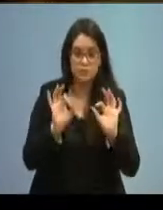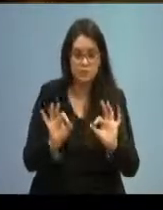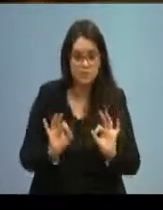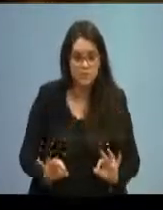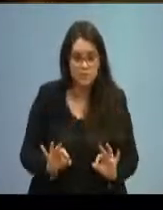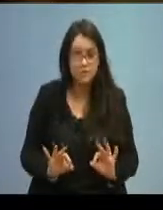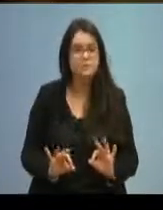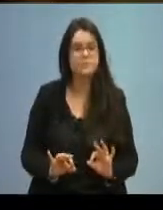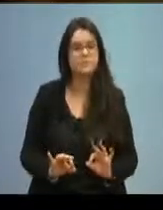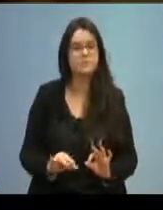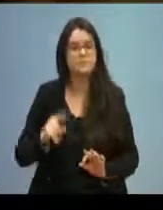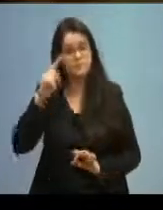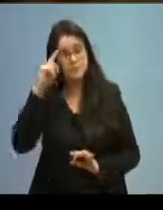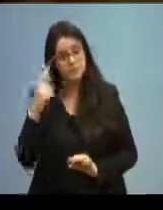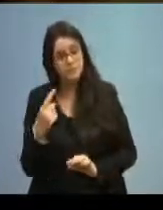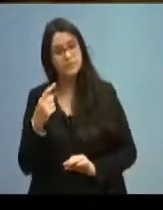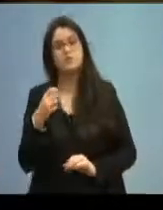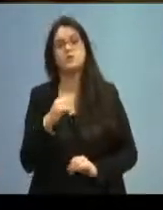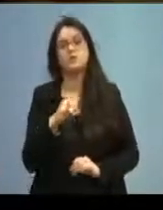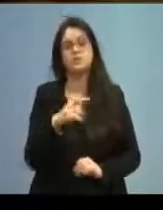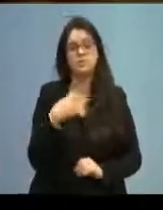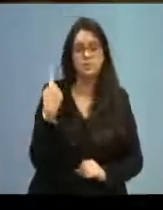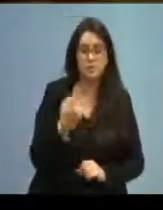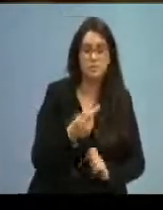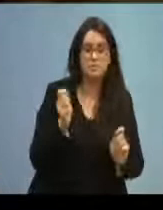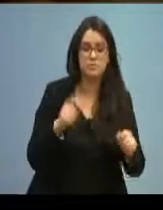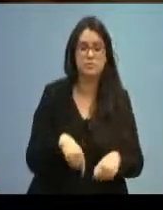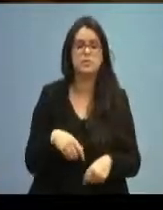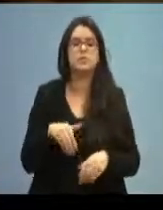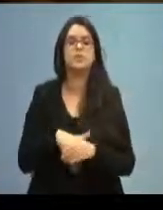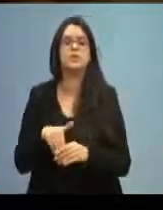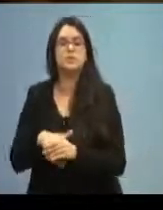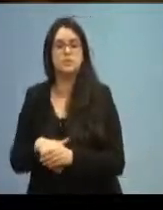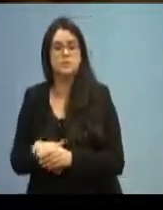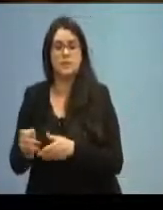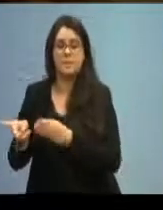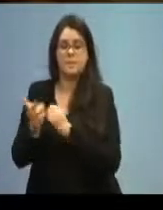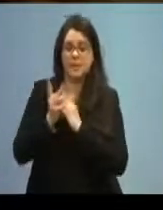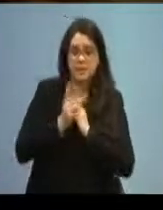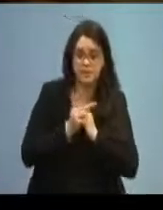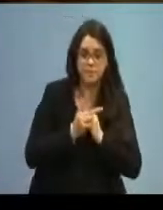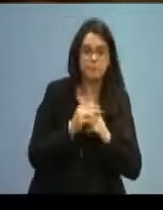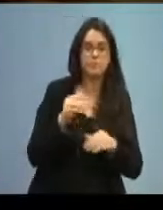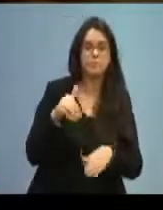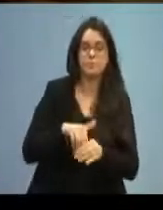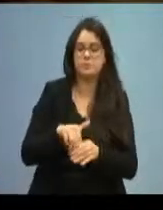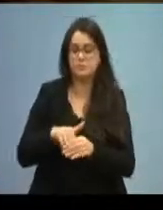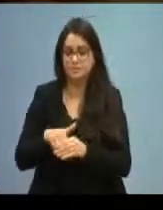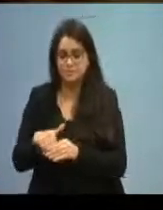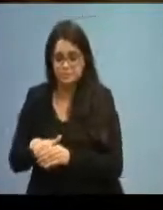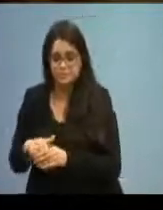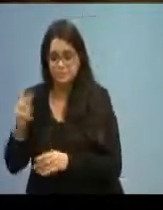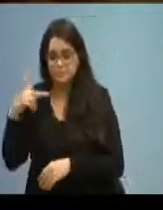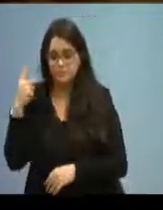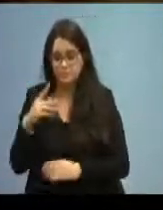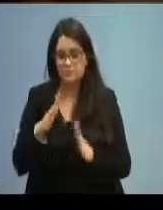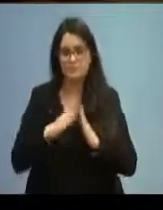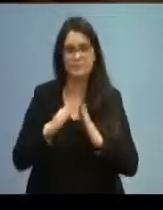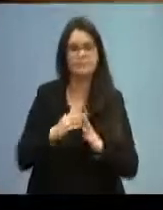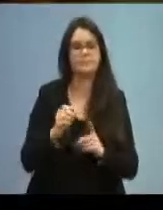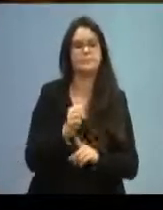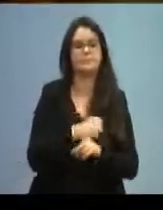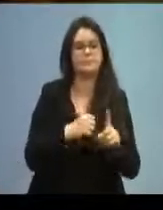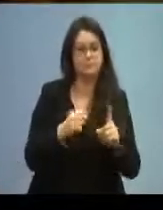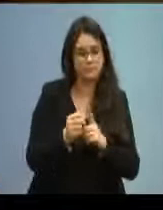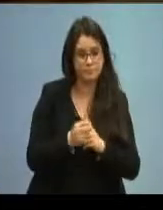se a gente pudesse estar aqui hoje votando empréstimo, votando recursos para habitação social, para uma política assim, no sul da ilha, no